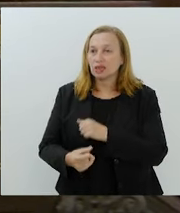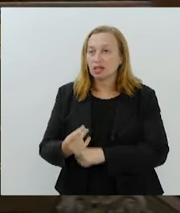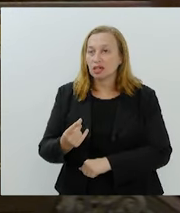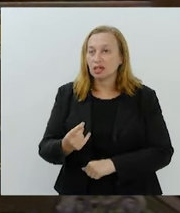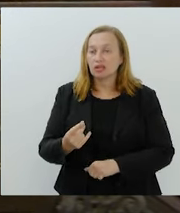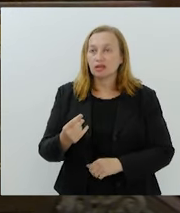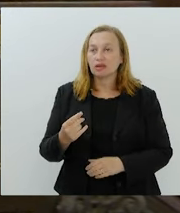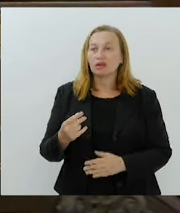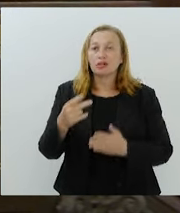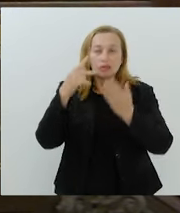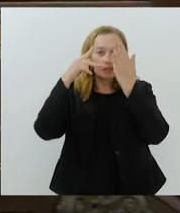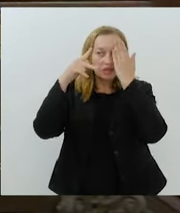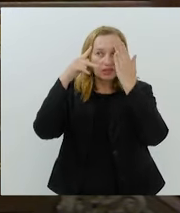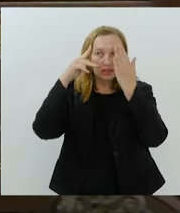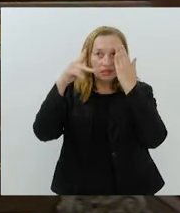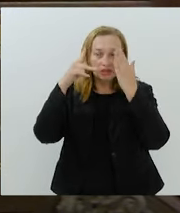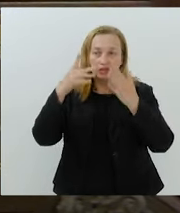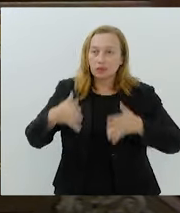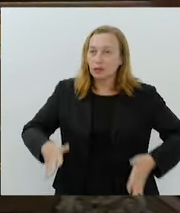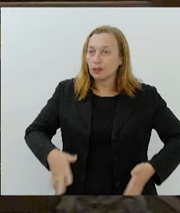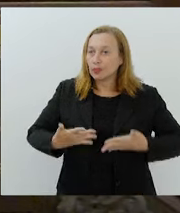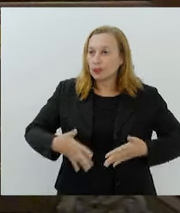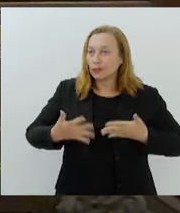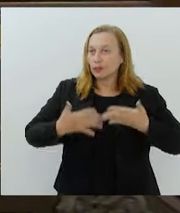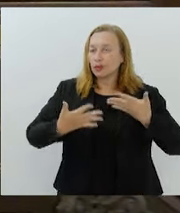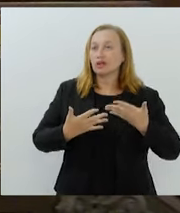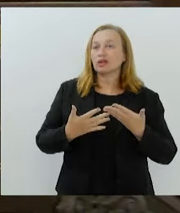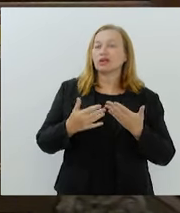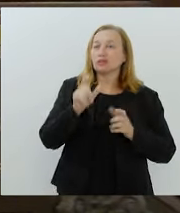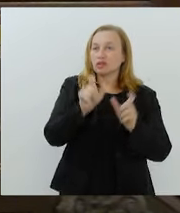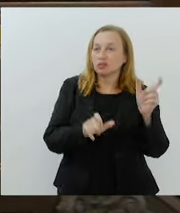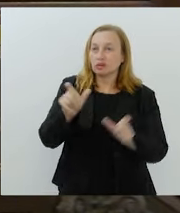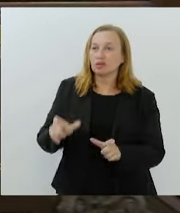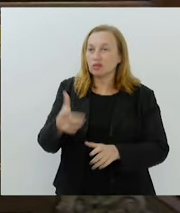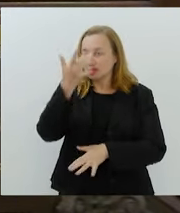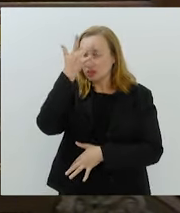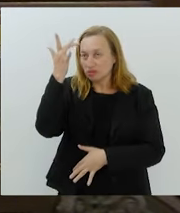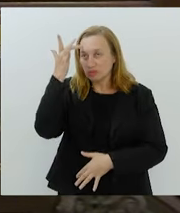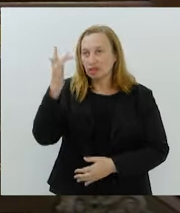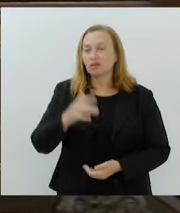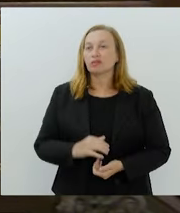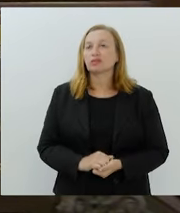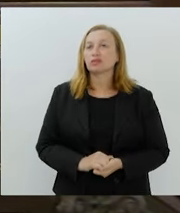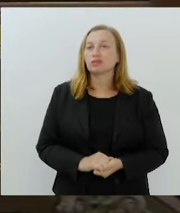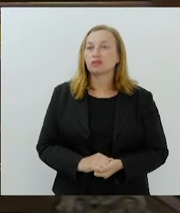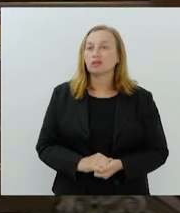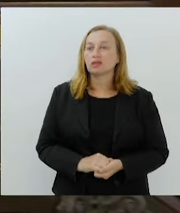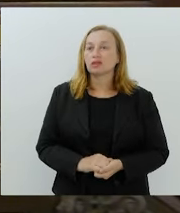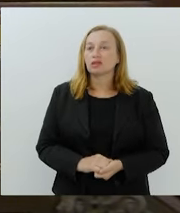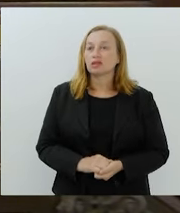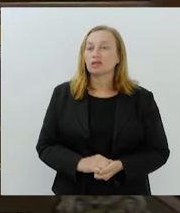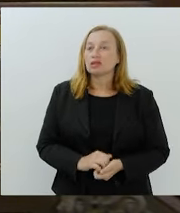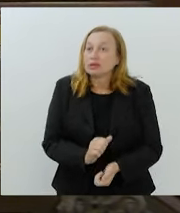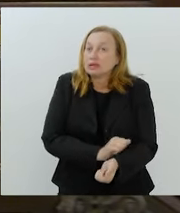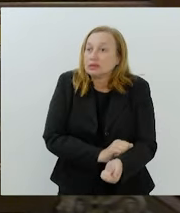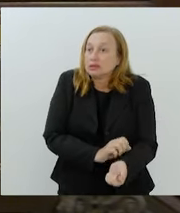a autoestima das pessoas, saúde mental. Eco-ansiedade é um